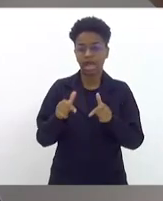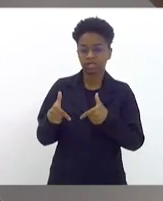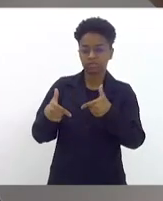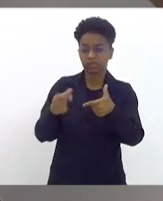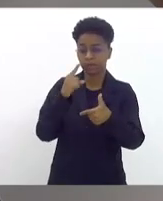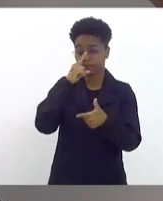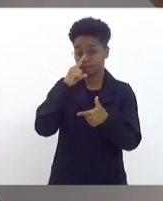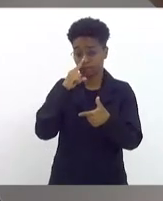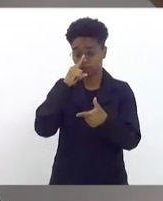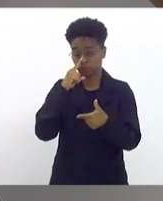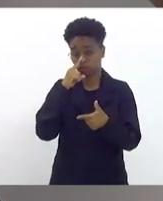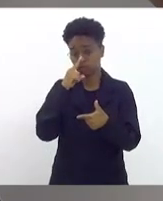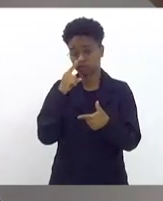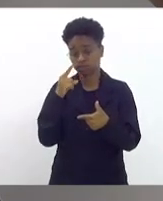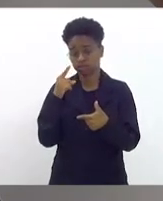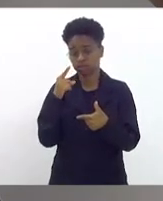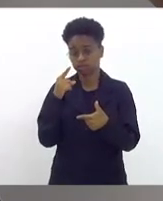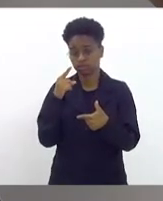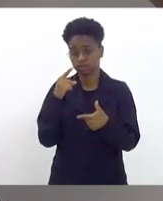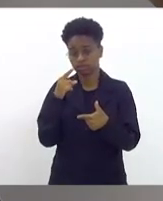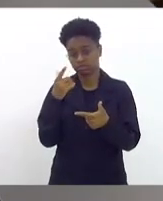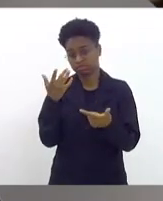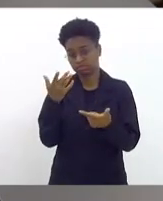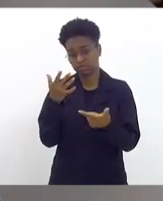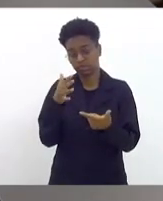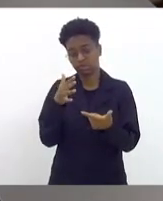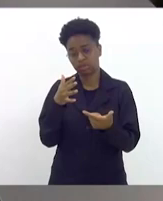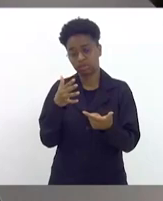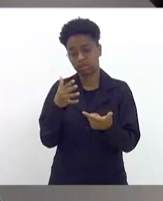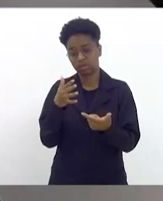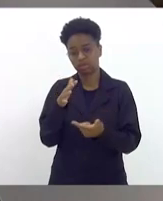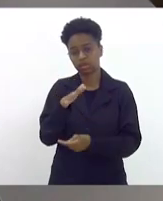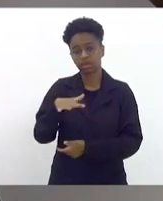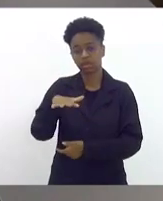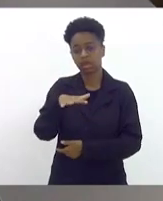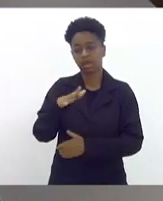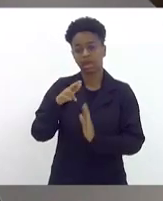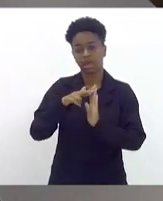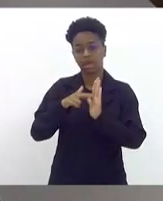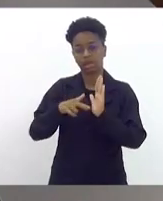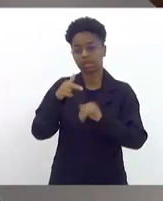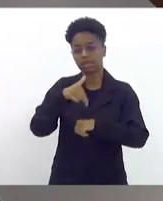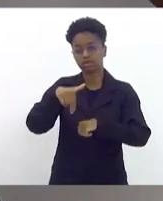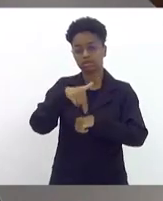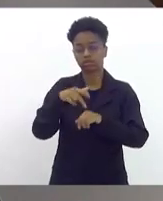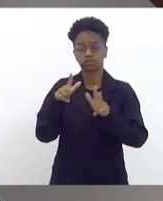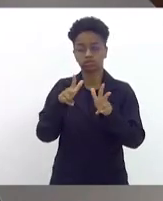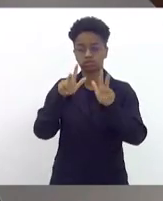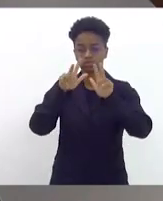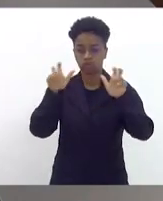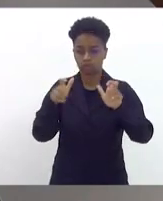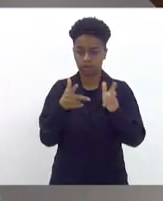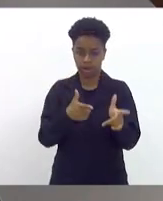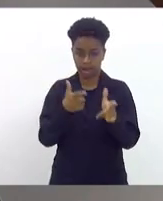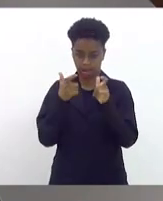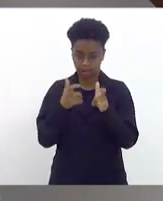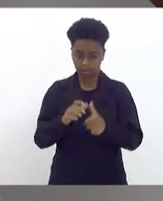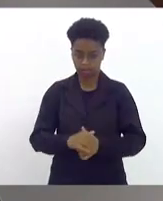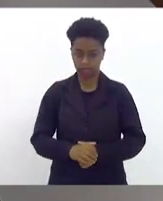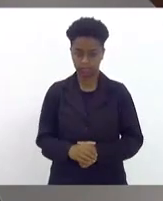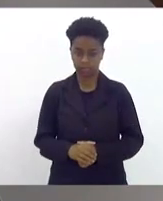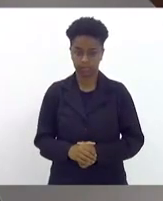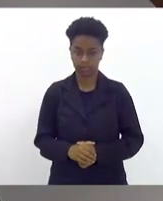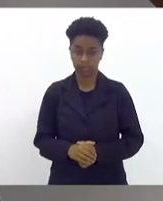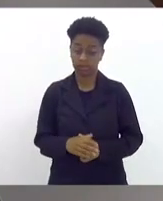do que diz respeito aos termos da da regulação Nacional sobre armas de fogo e aí